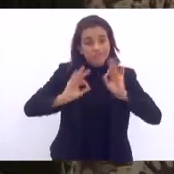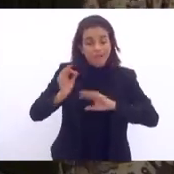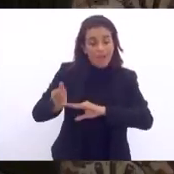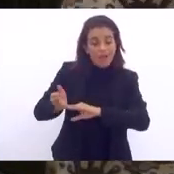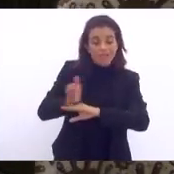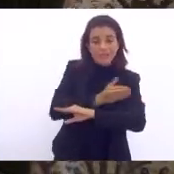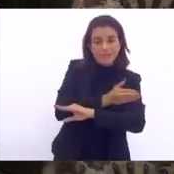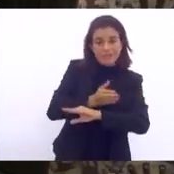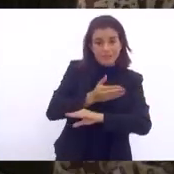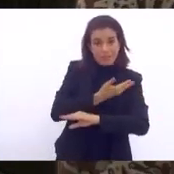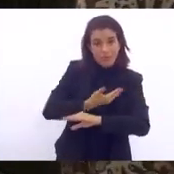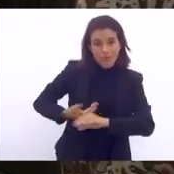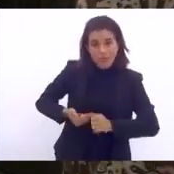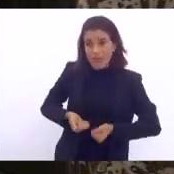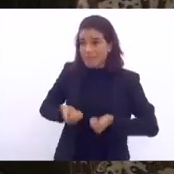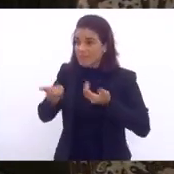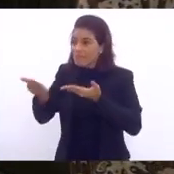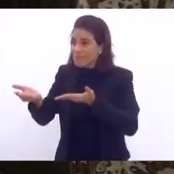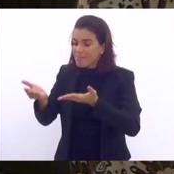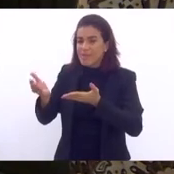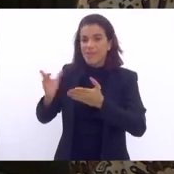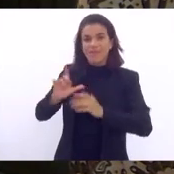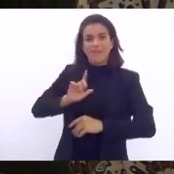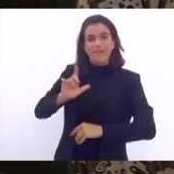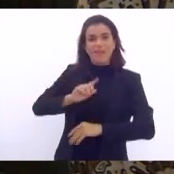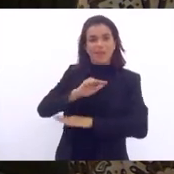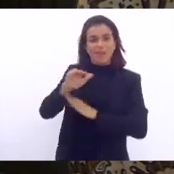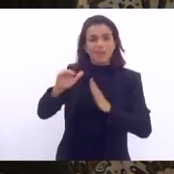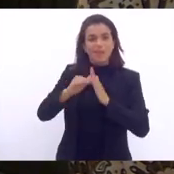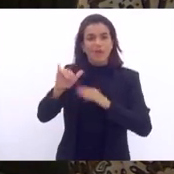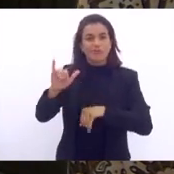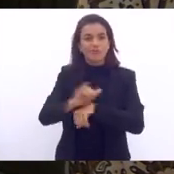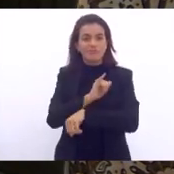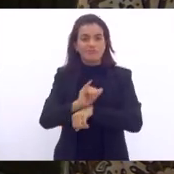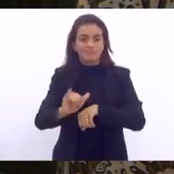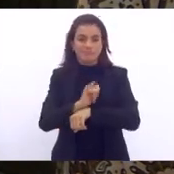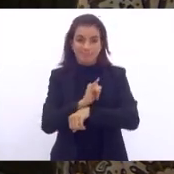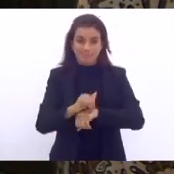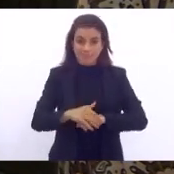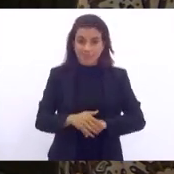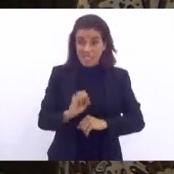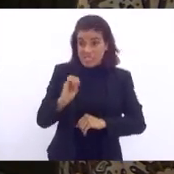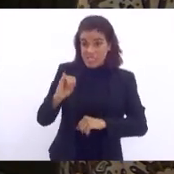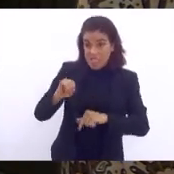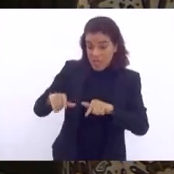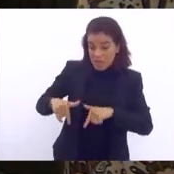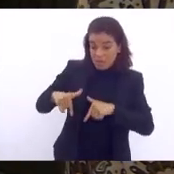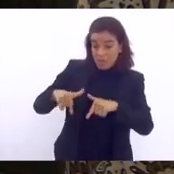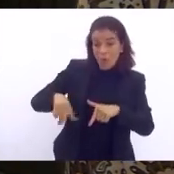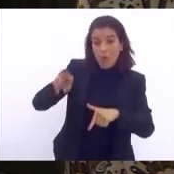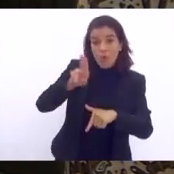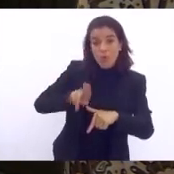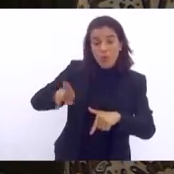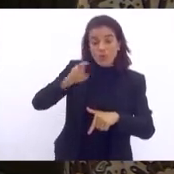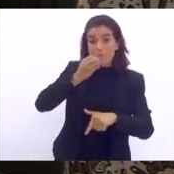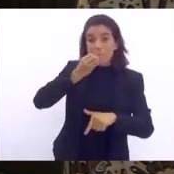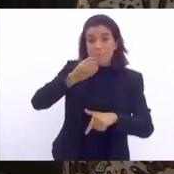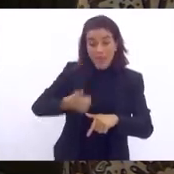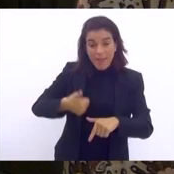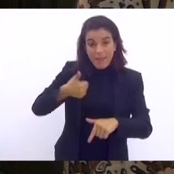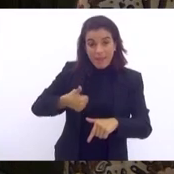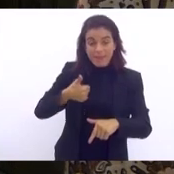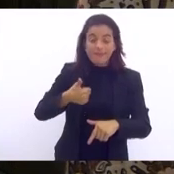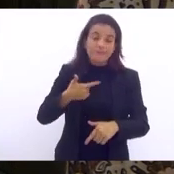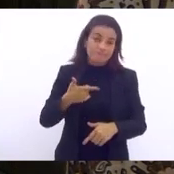instrumentos que desejou. Se bem utilizados, como nós queremos que o seja, de forma integrada com a